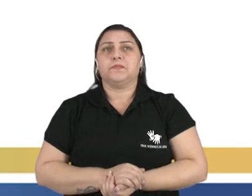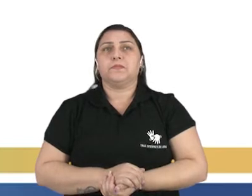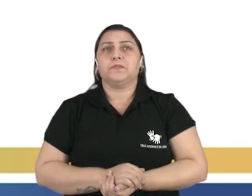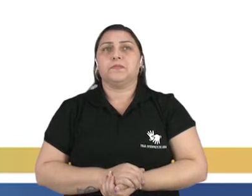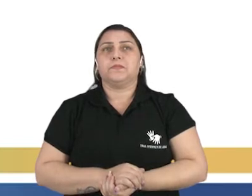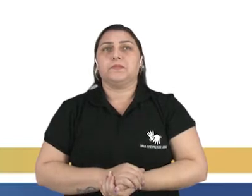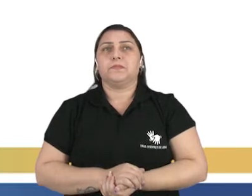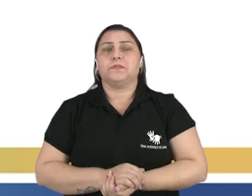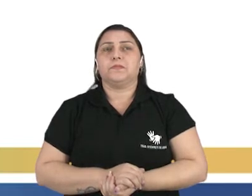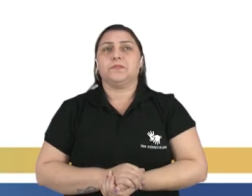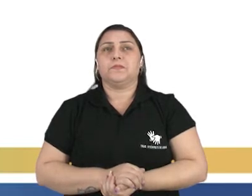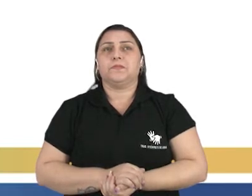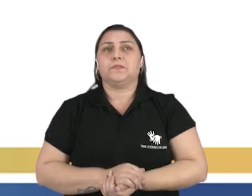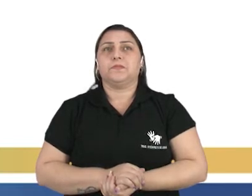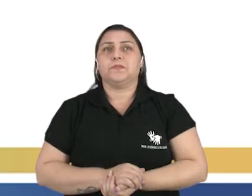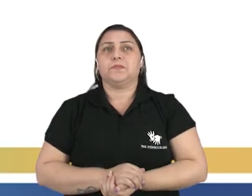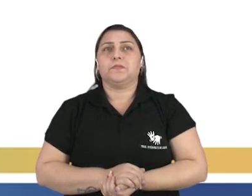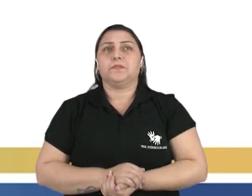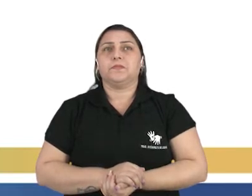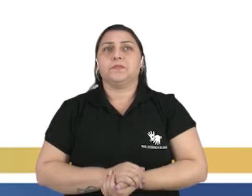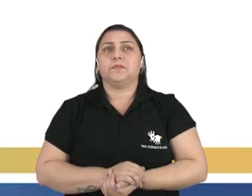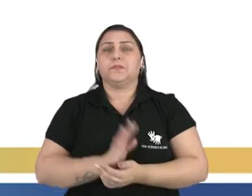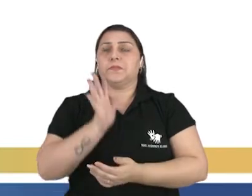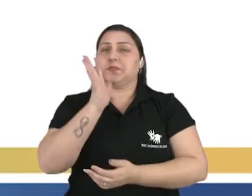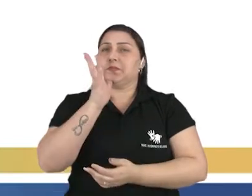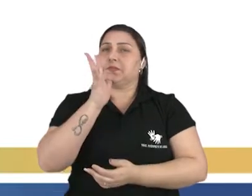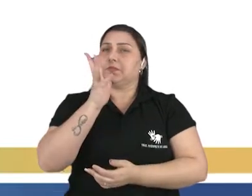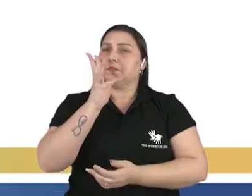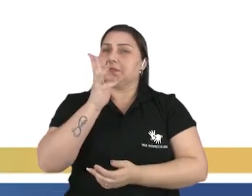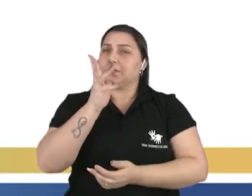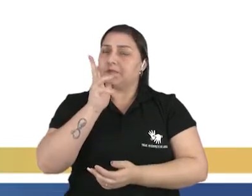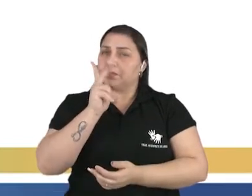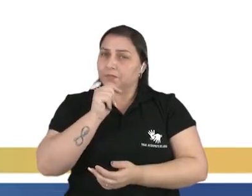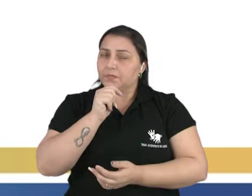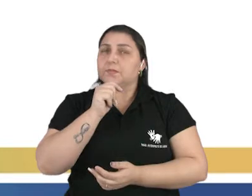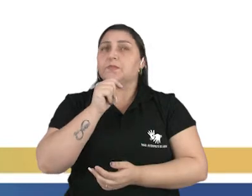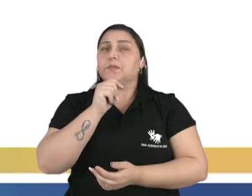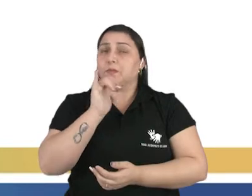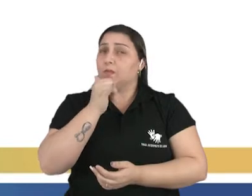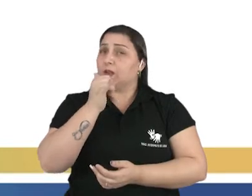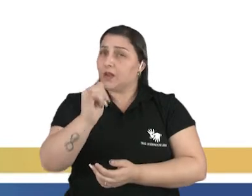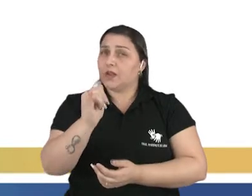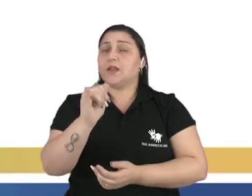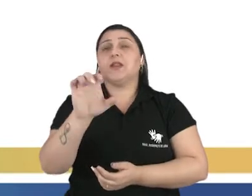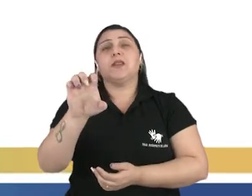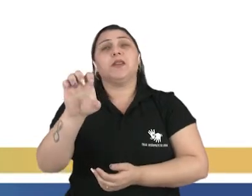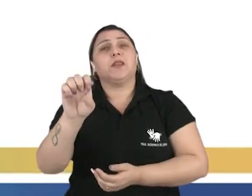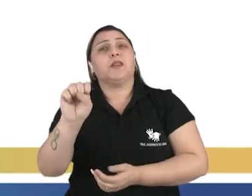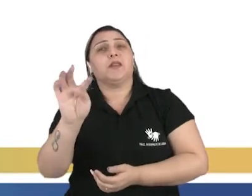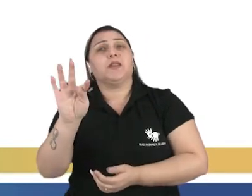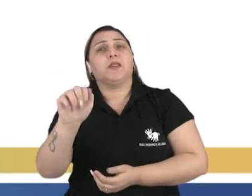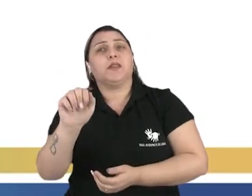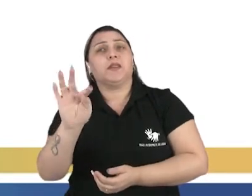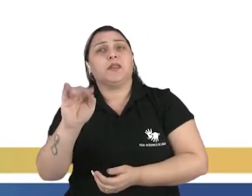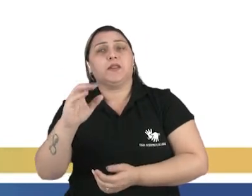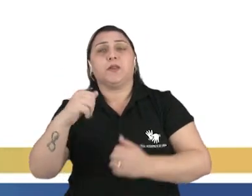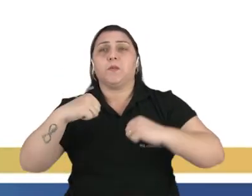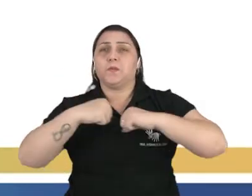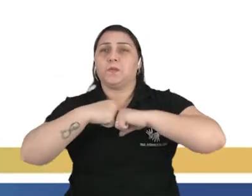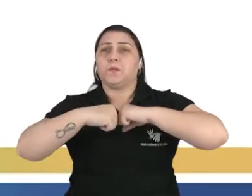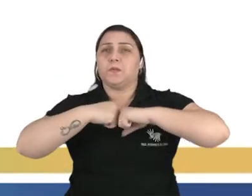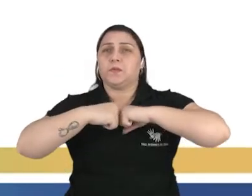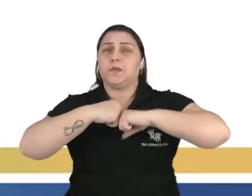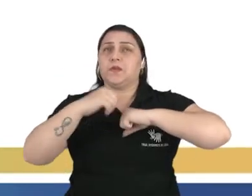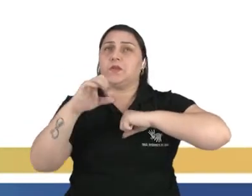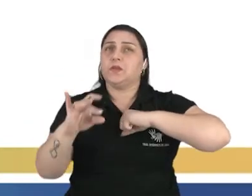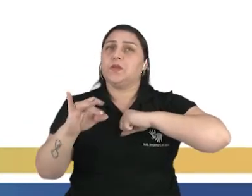elétrica. E sem ficar carregando essa pilha aqui com eletricidade estática, né? Por exemplo, o atrito, né? Você só colocava